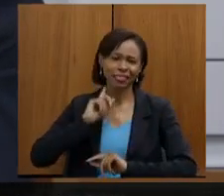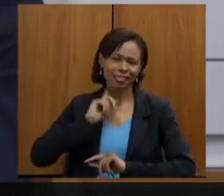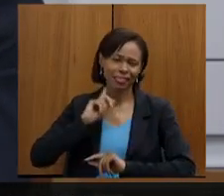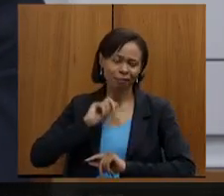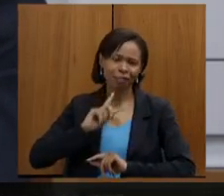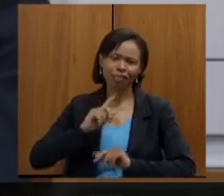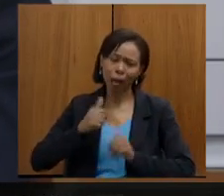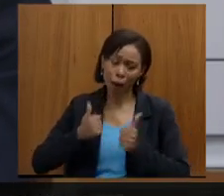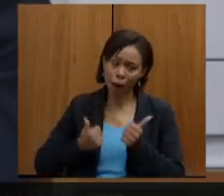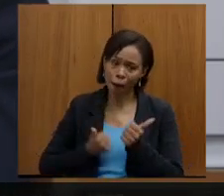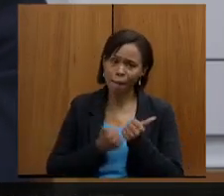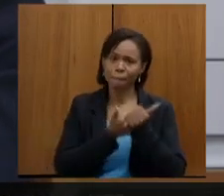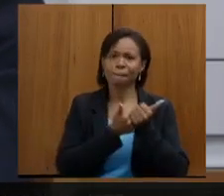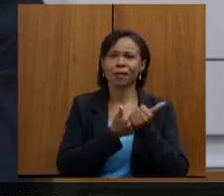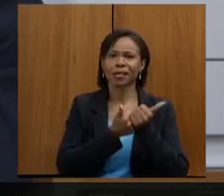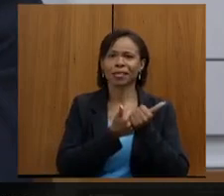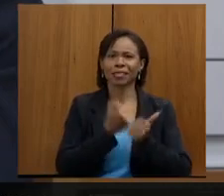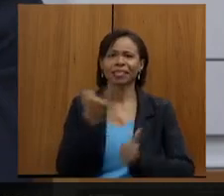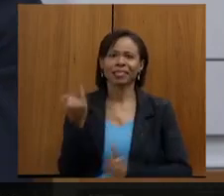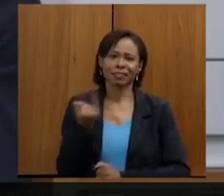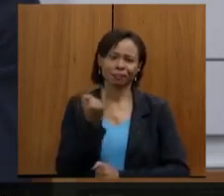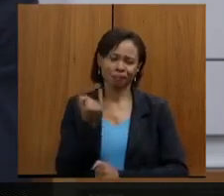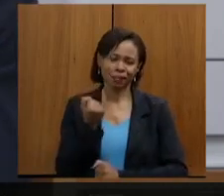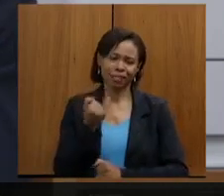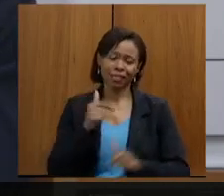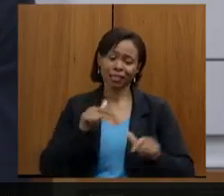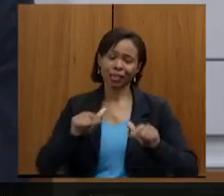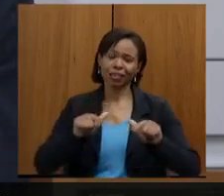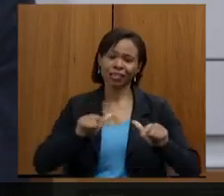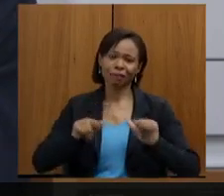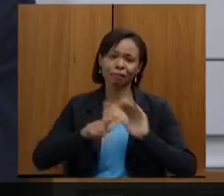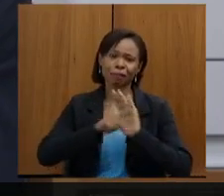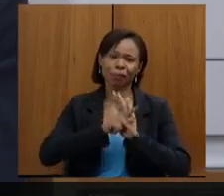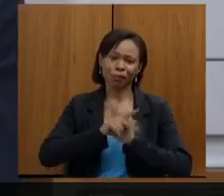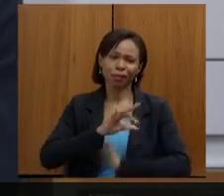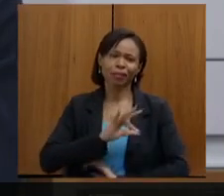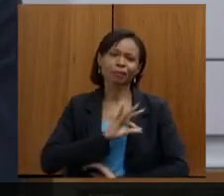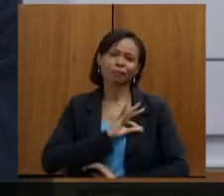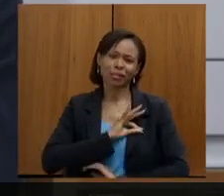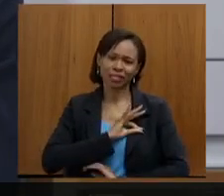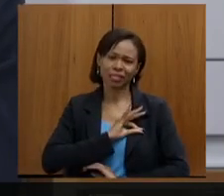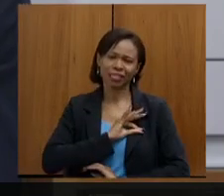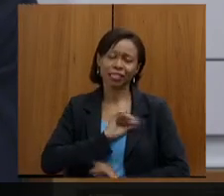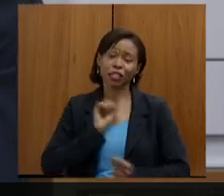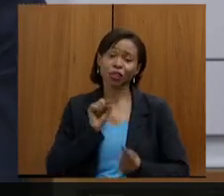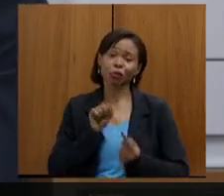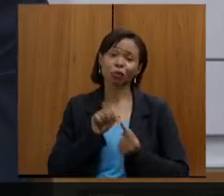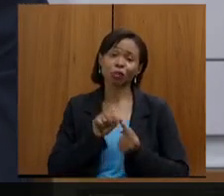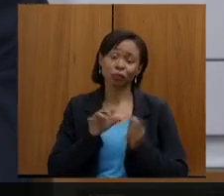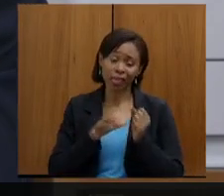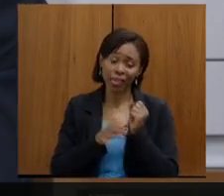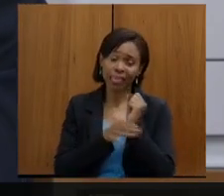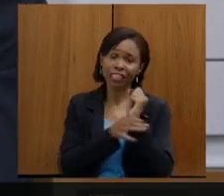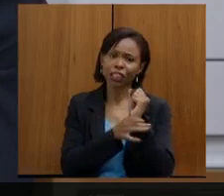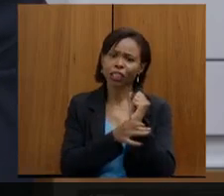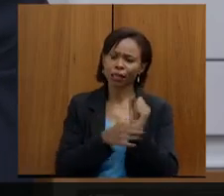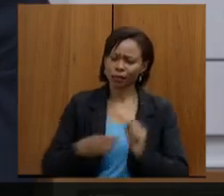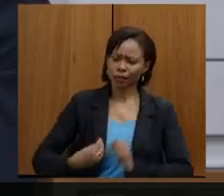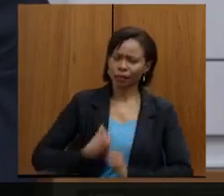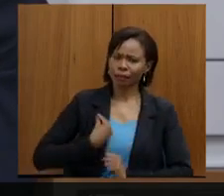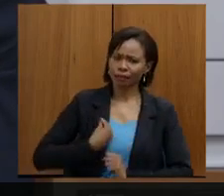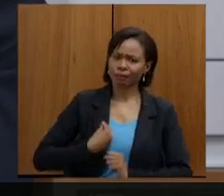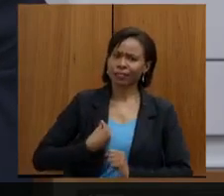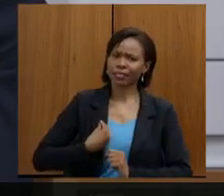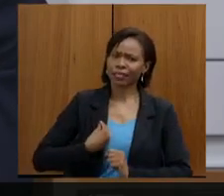ao apoio tão importante ao trabalho da Polícia Militar de garantia da vida de garantia das